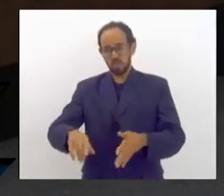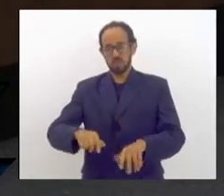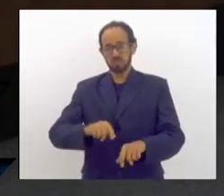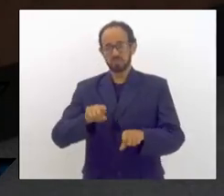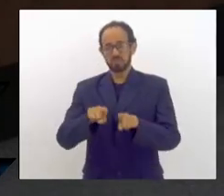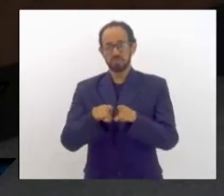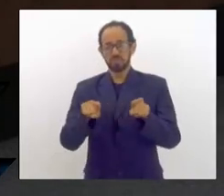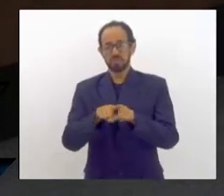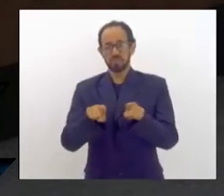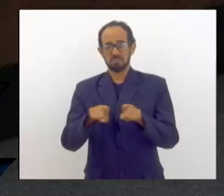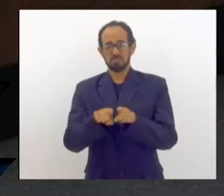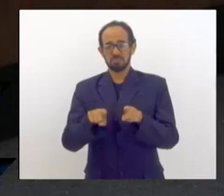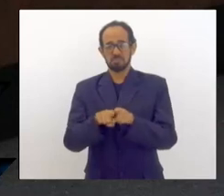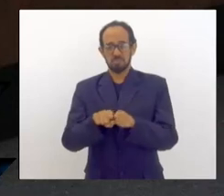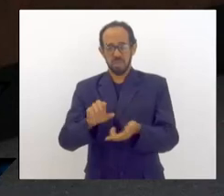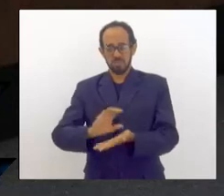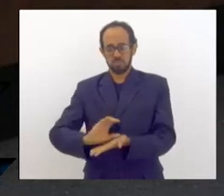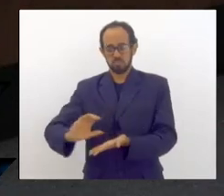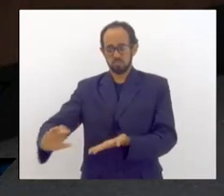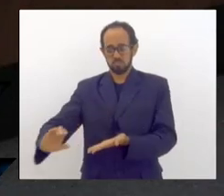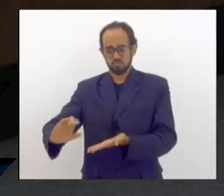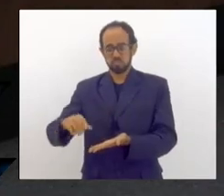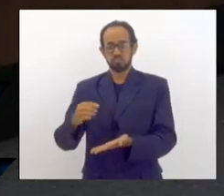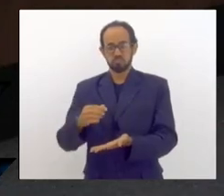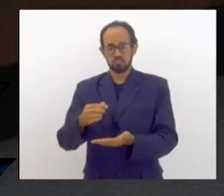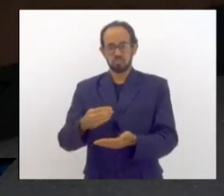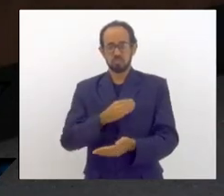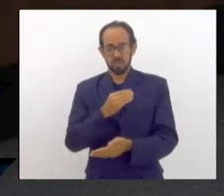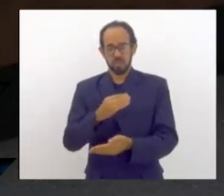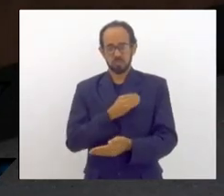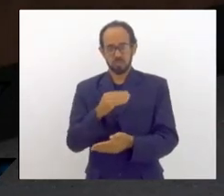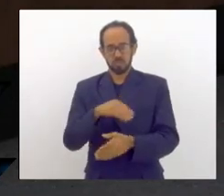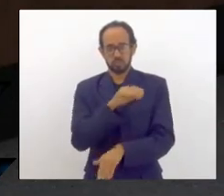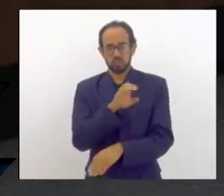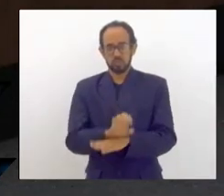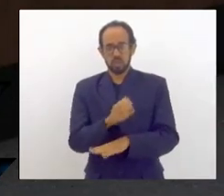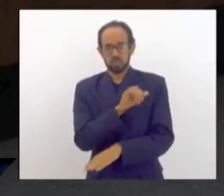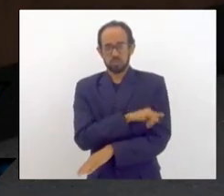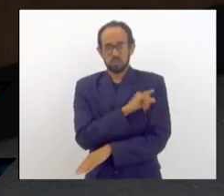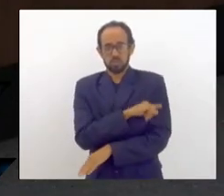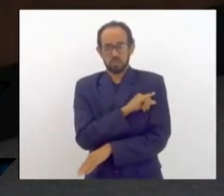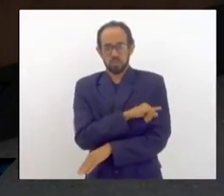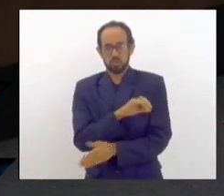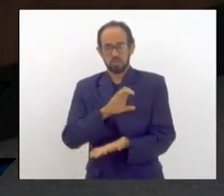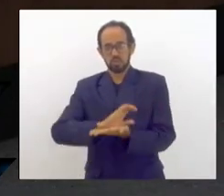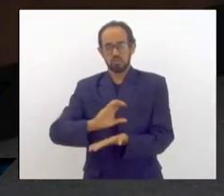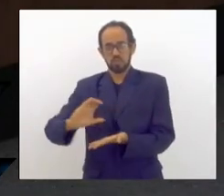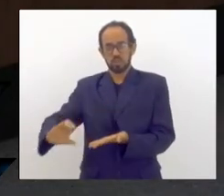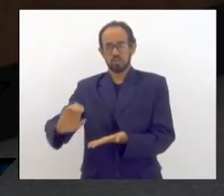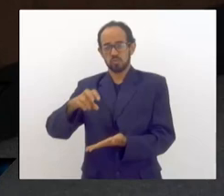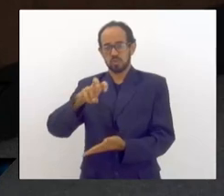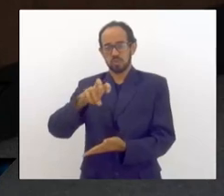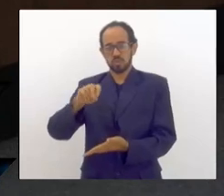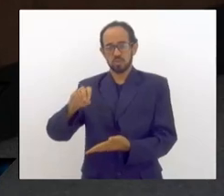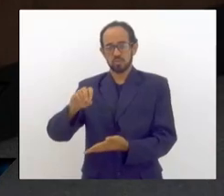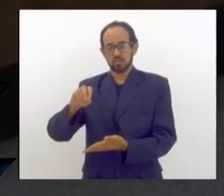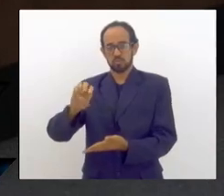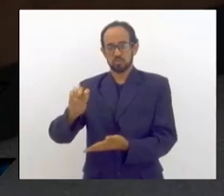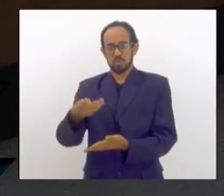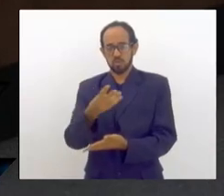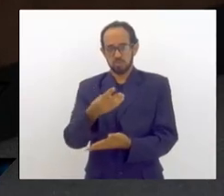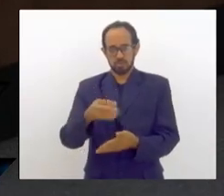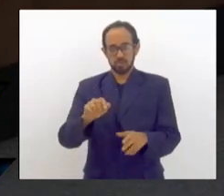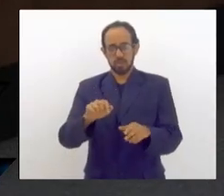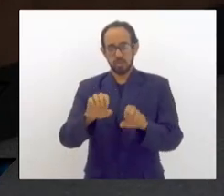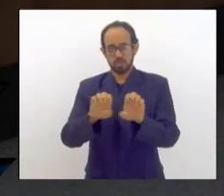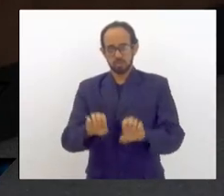a concessão dos benefícios sociais. O Estado do Rio de Janeiro, de pronto, investiu R$500 milhões, objetivamente, na